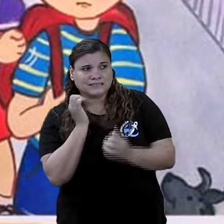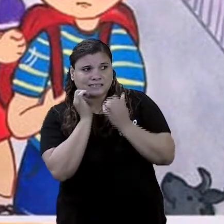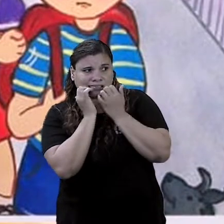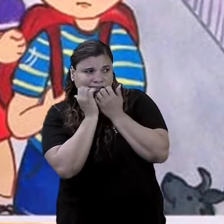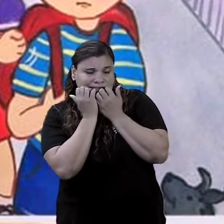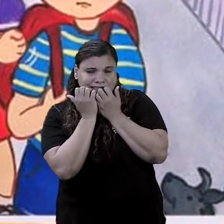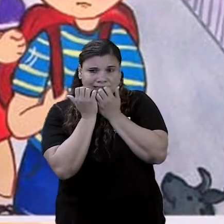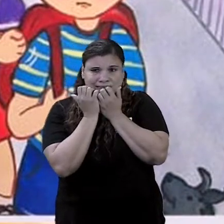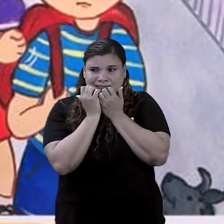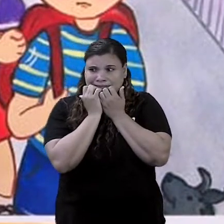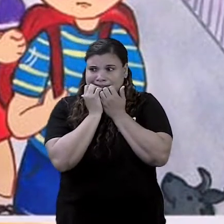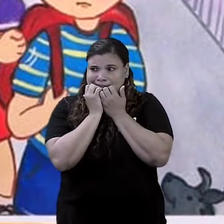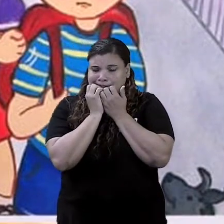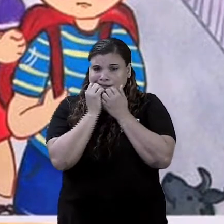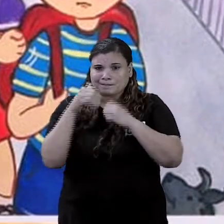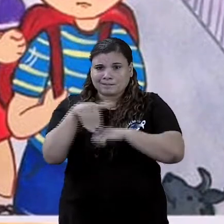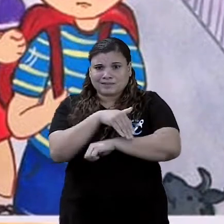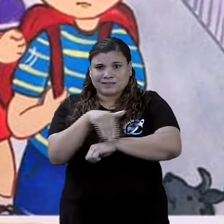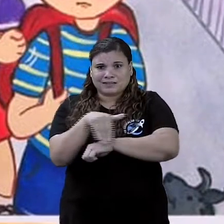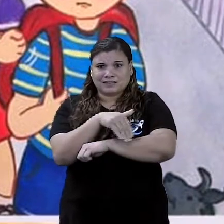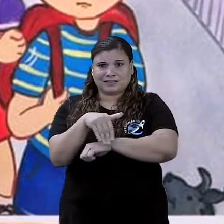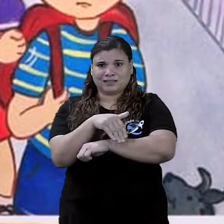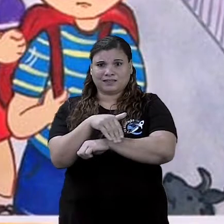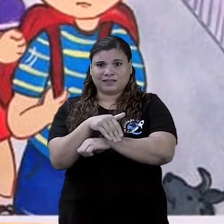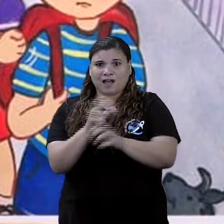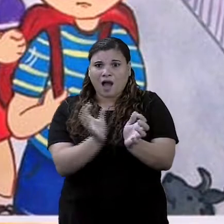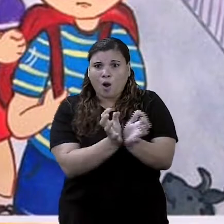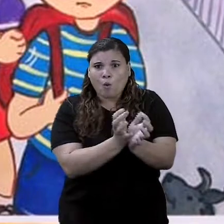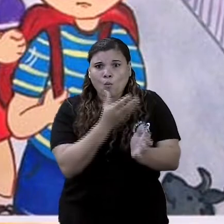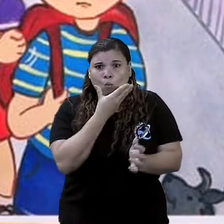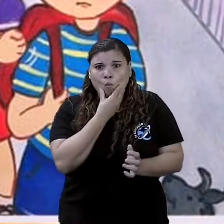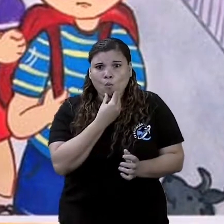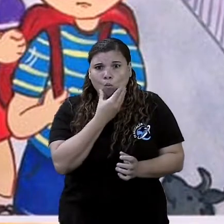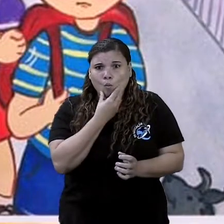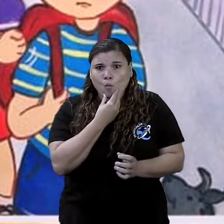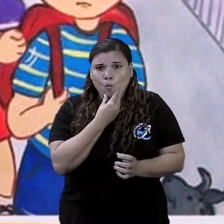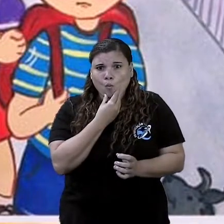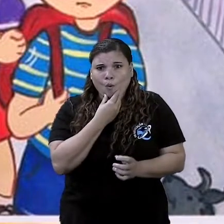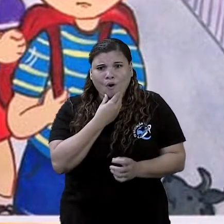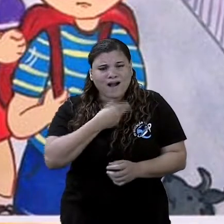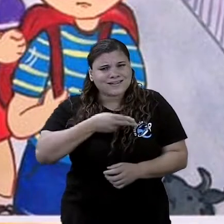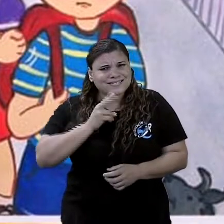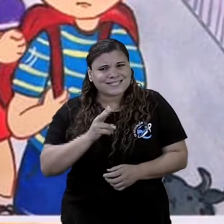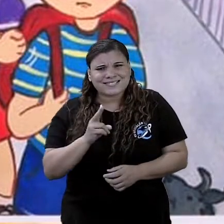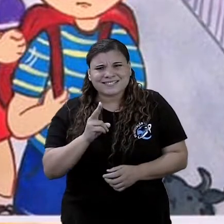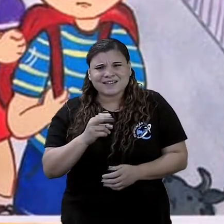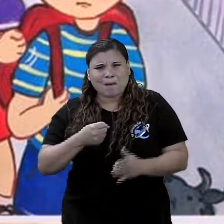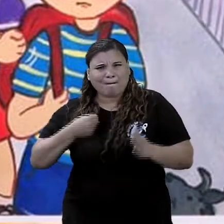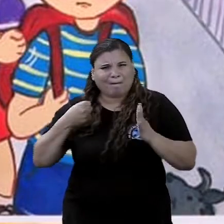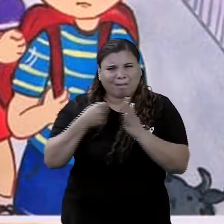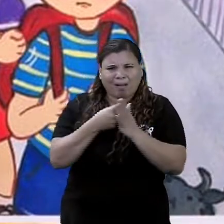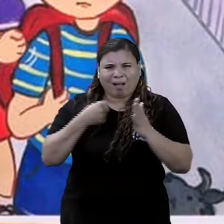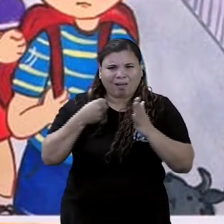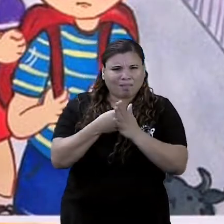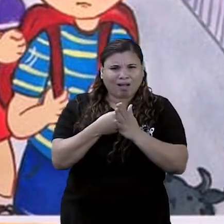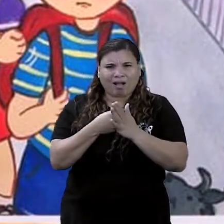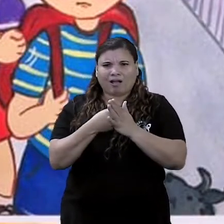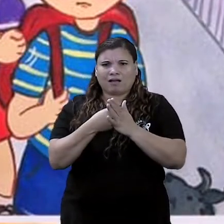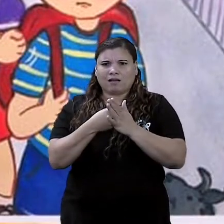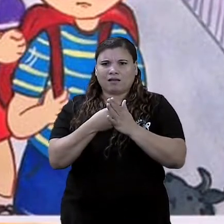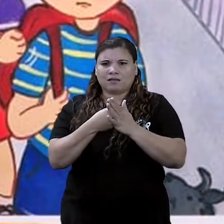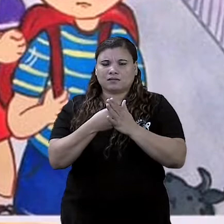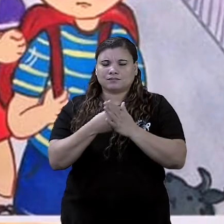ex-amigos. Mais uma vez, até levou um soco nas costas. Quanta